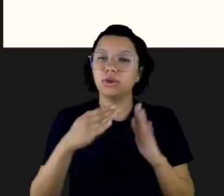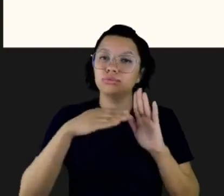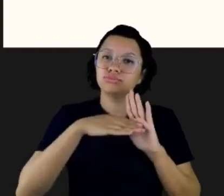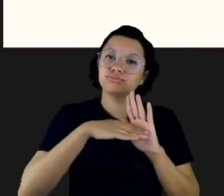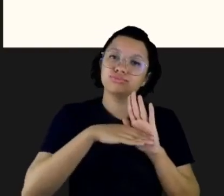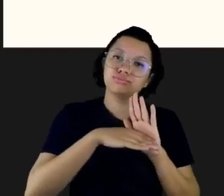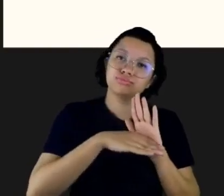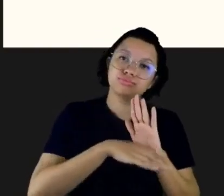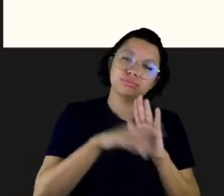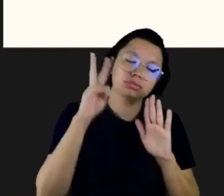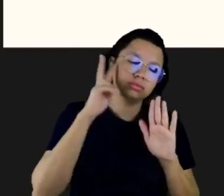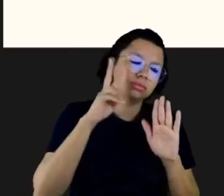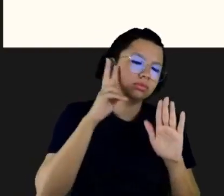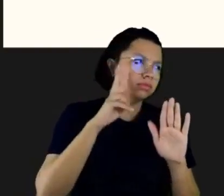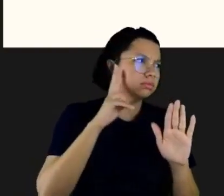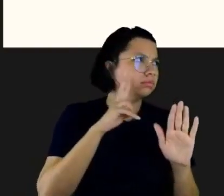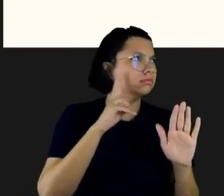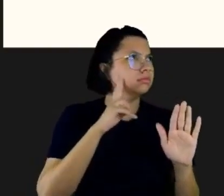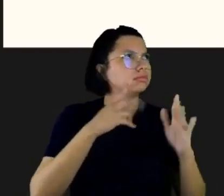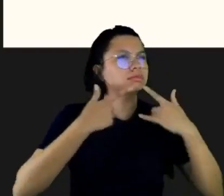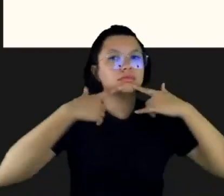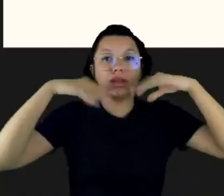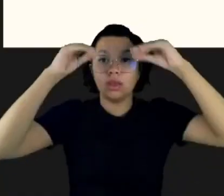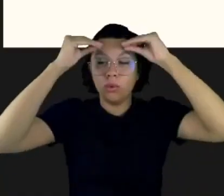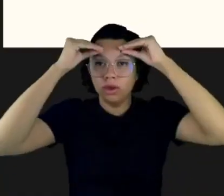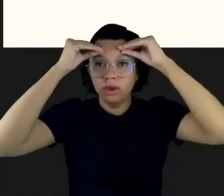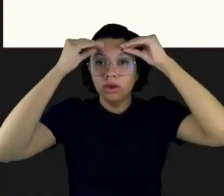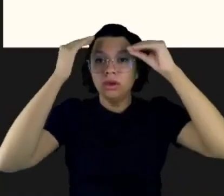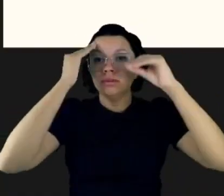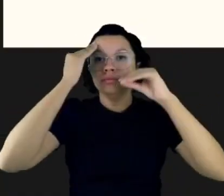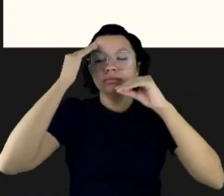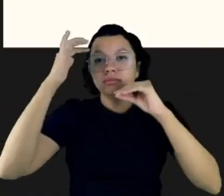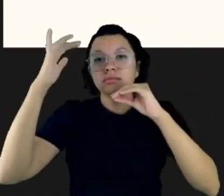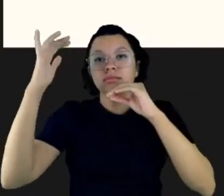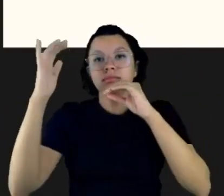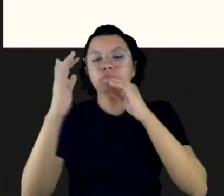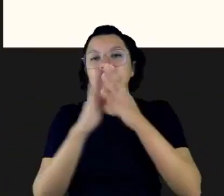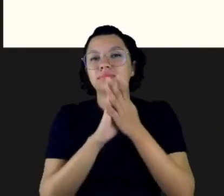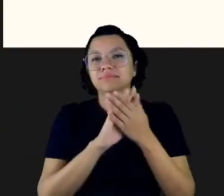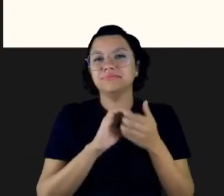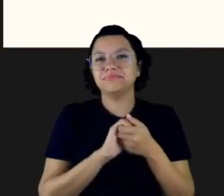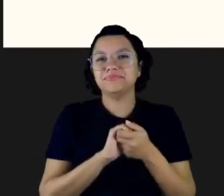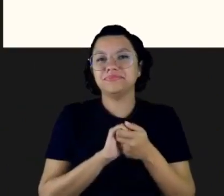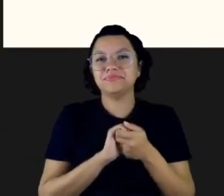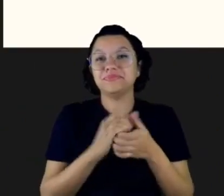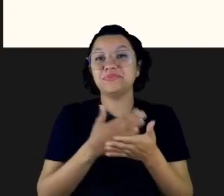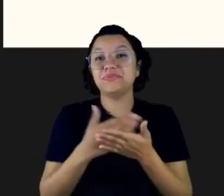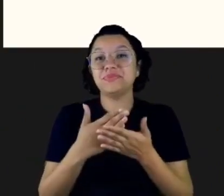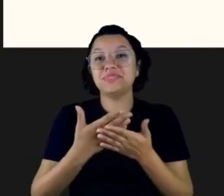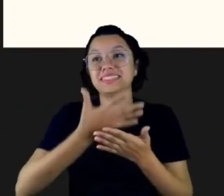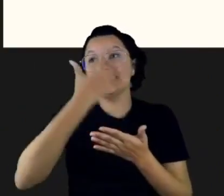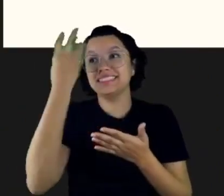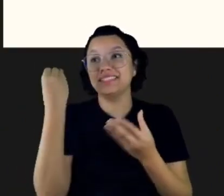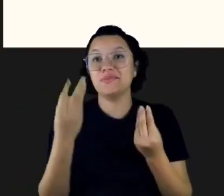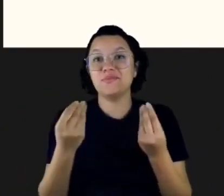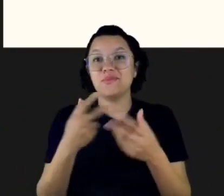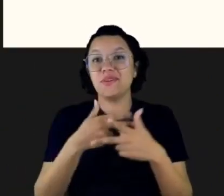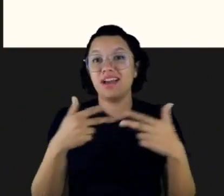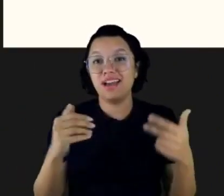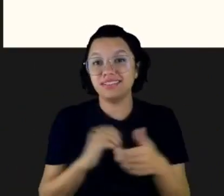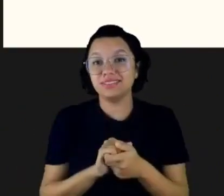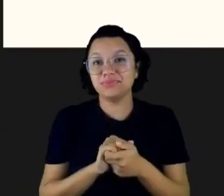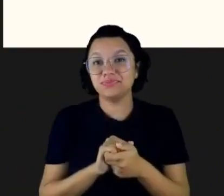na linguagem e no raciocínio. Ela começa a esquecer muitas coisas, e as coisas